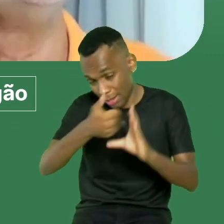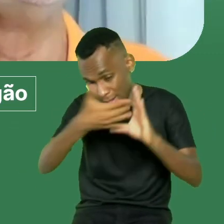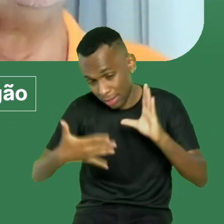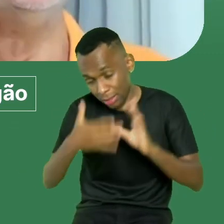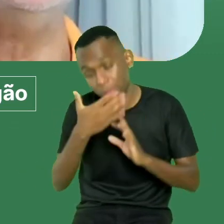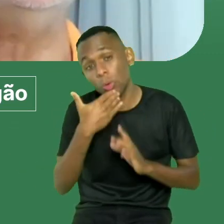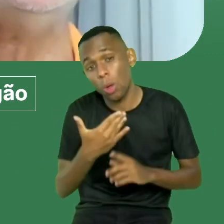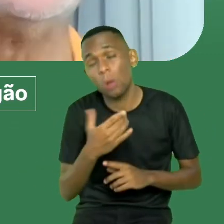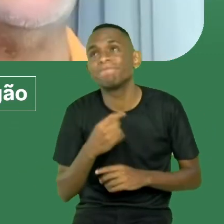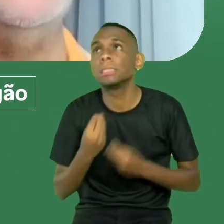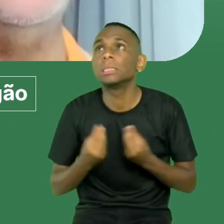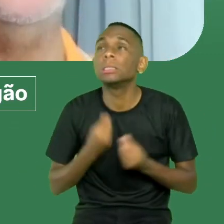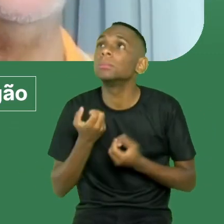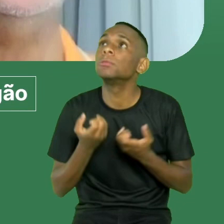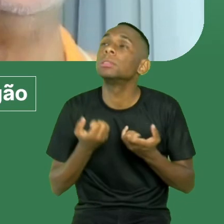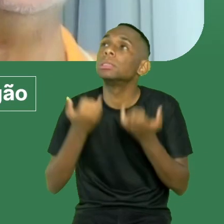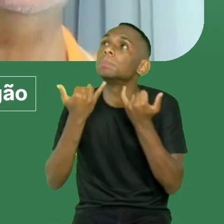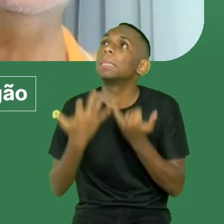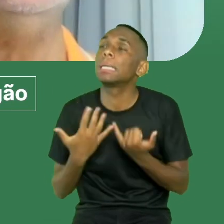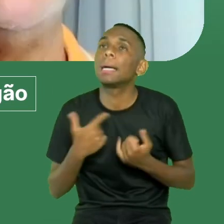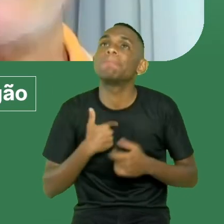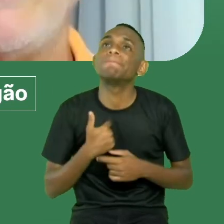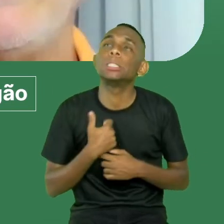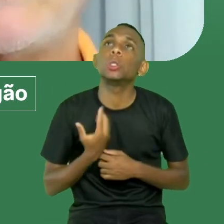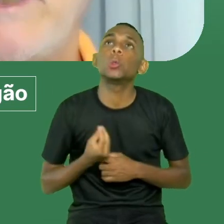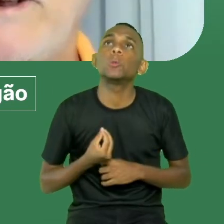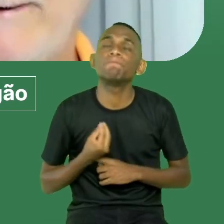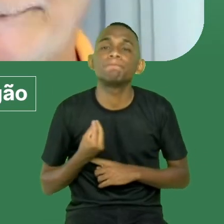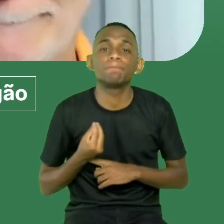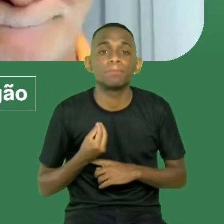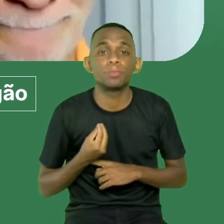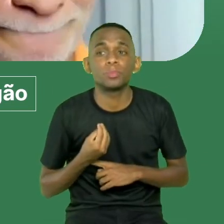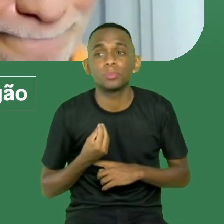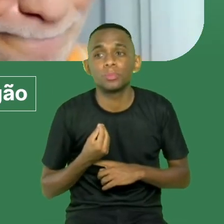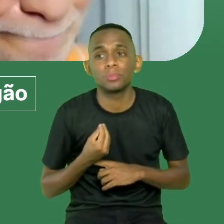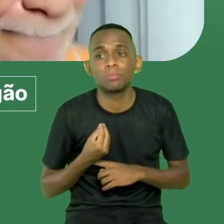como é que eu vou dizer? Eu meio